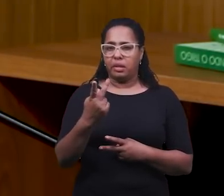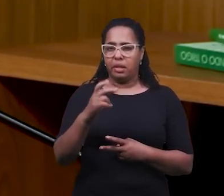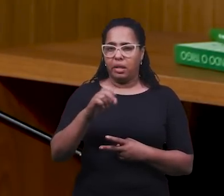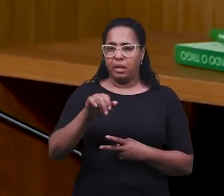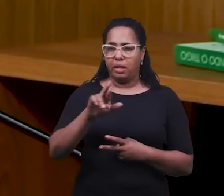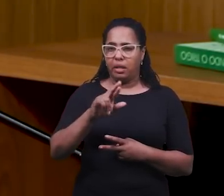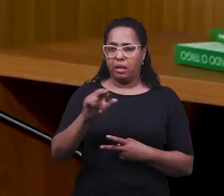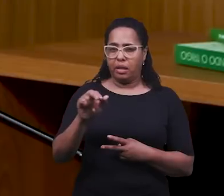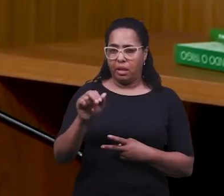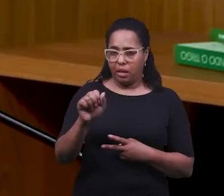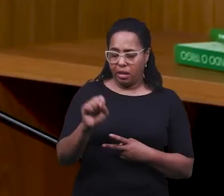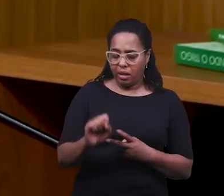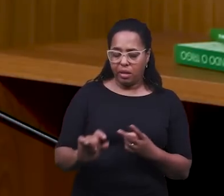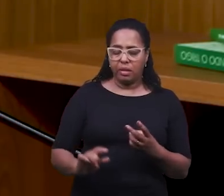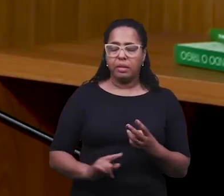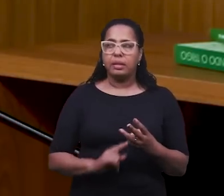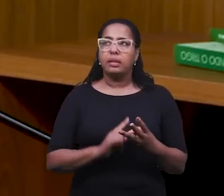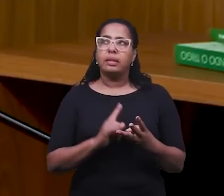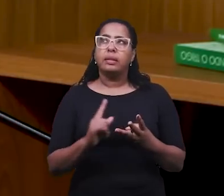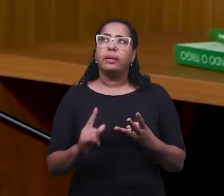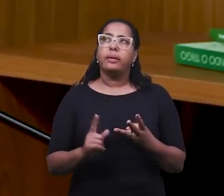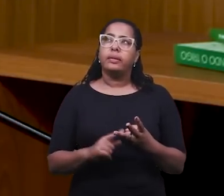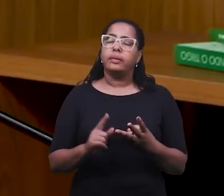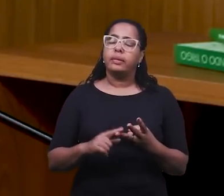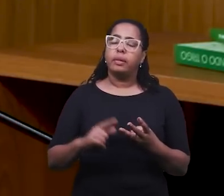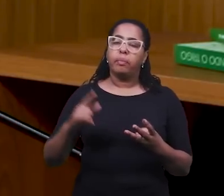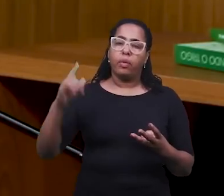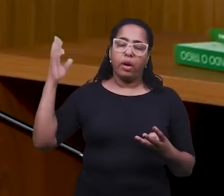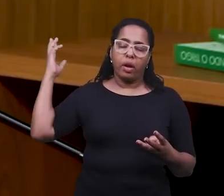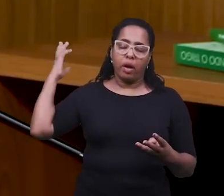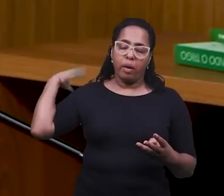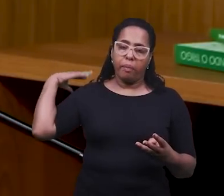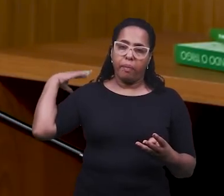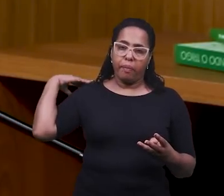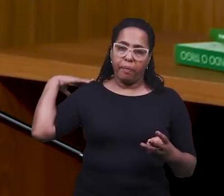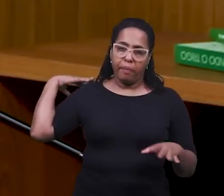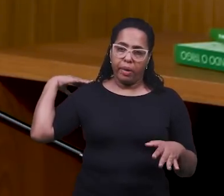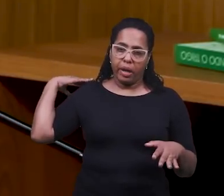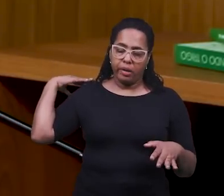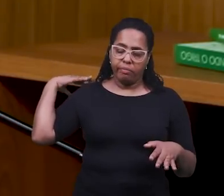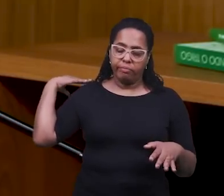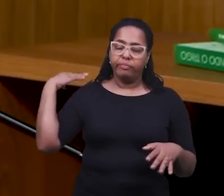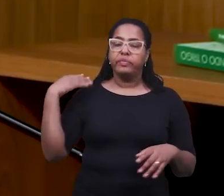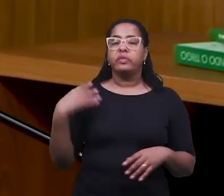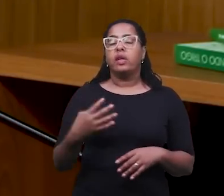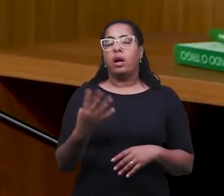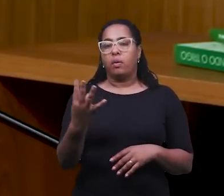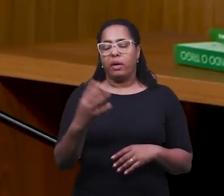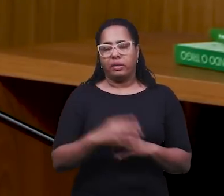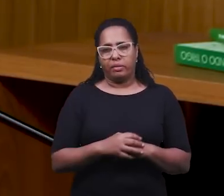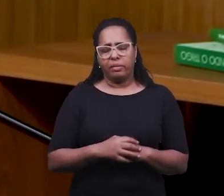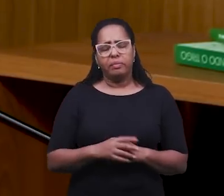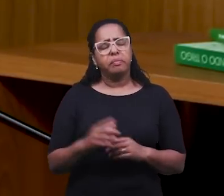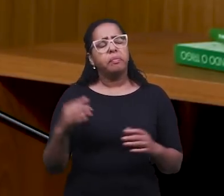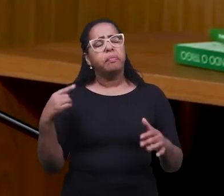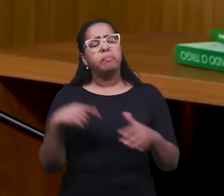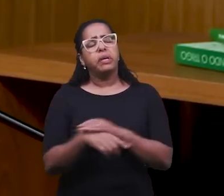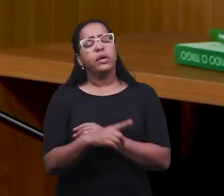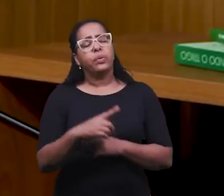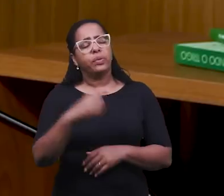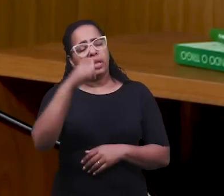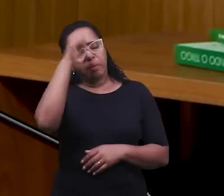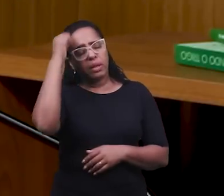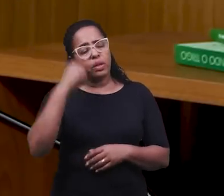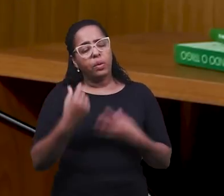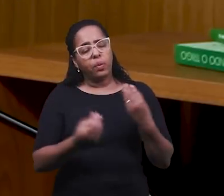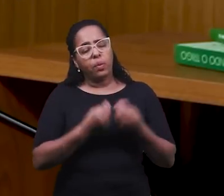Frank era diácono lá na época, depois peguei Praia da Costa 4. Todo mundo, alguns me